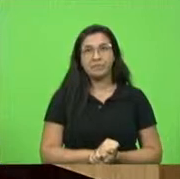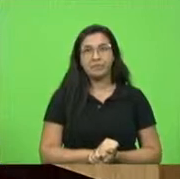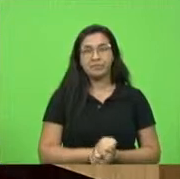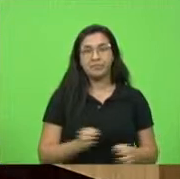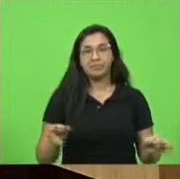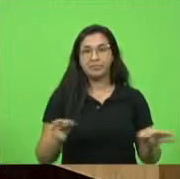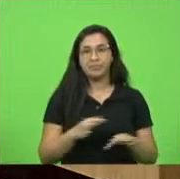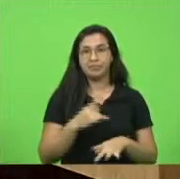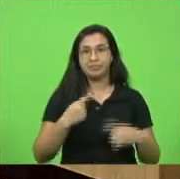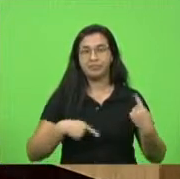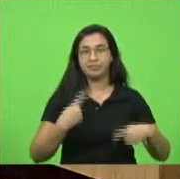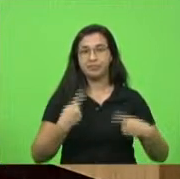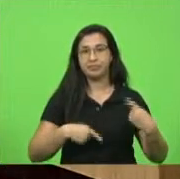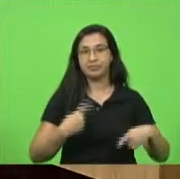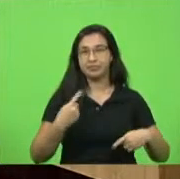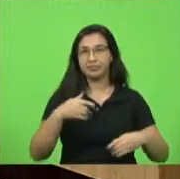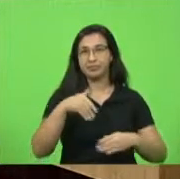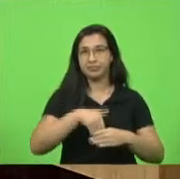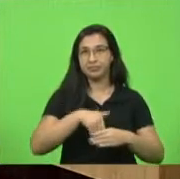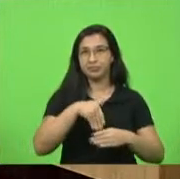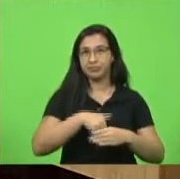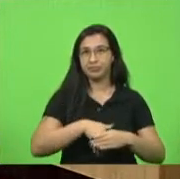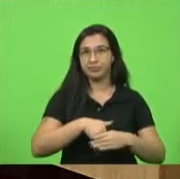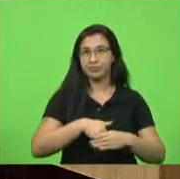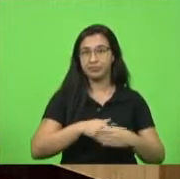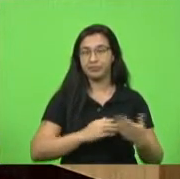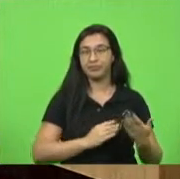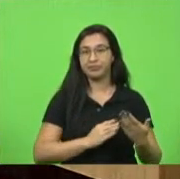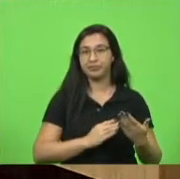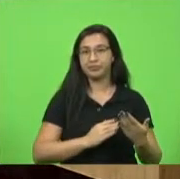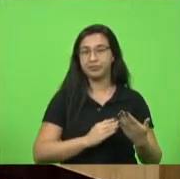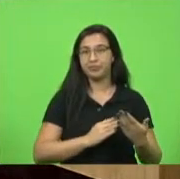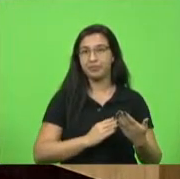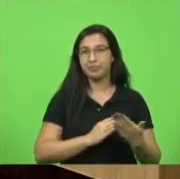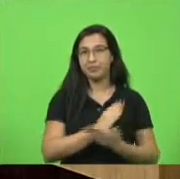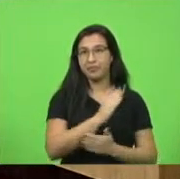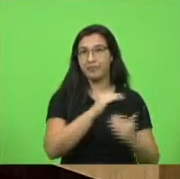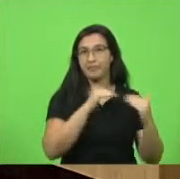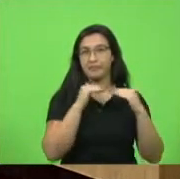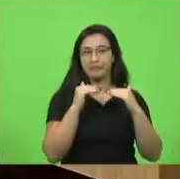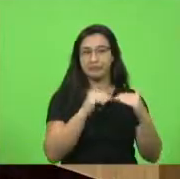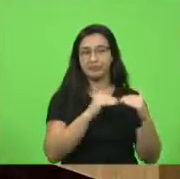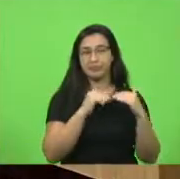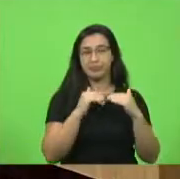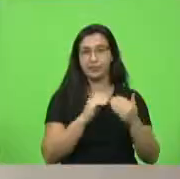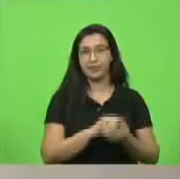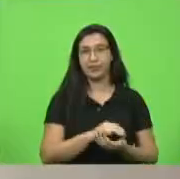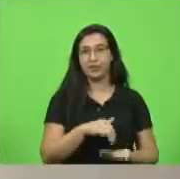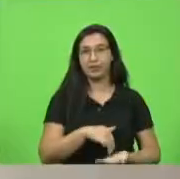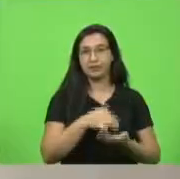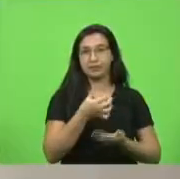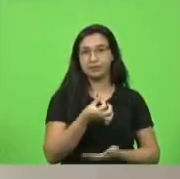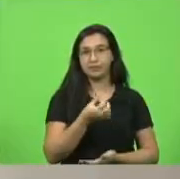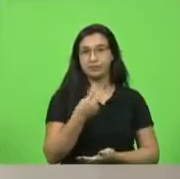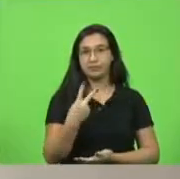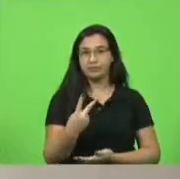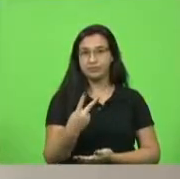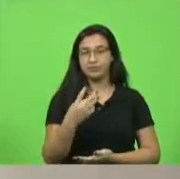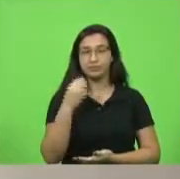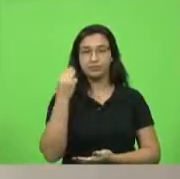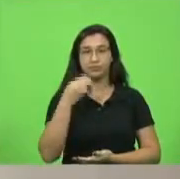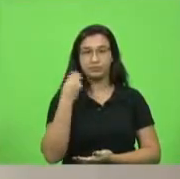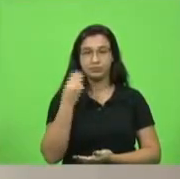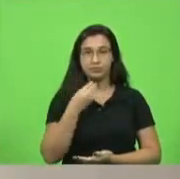Encerrada a discussão, em votação, deputados que aprovam, permaneçam como se encontram. Aprovado por unanimidade, moção 62, autor deputado Márcio